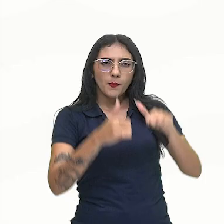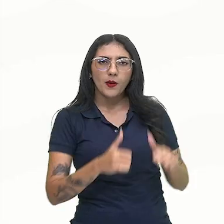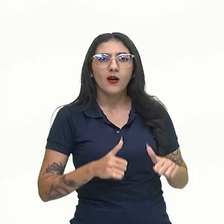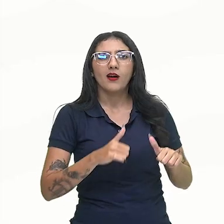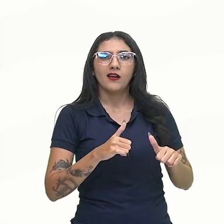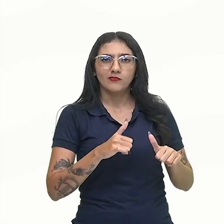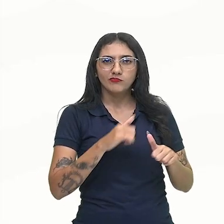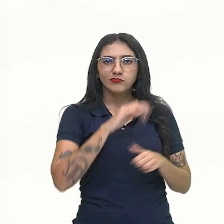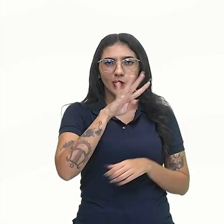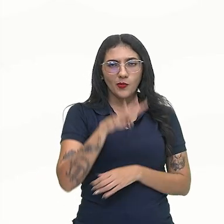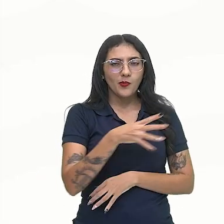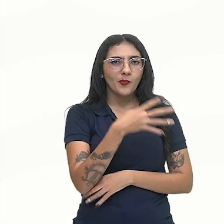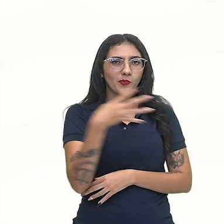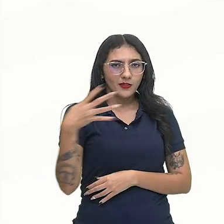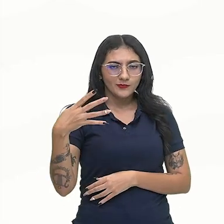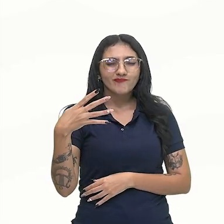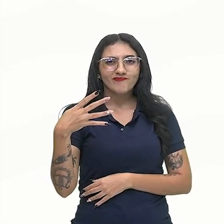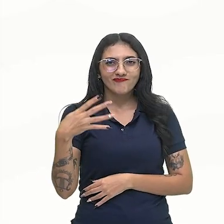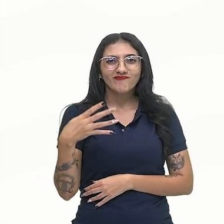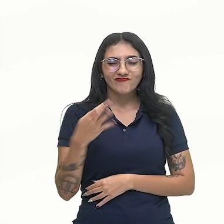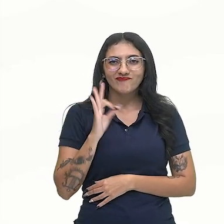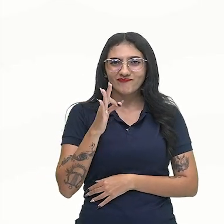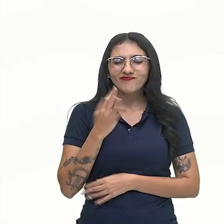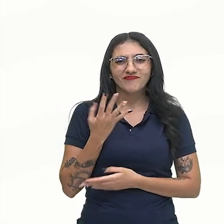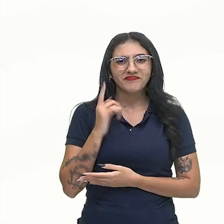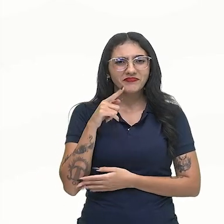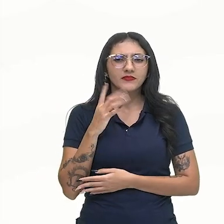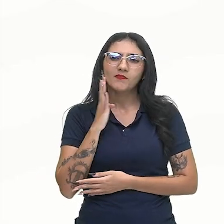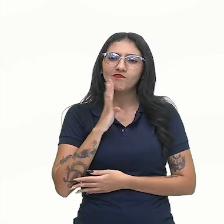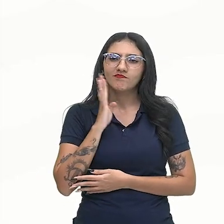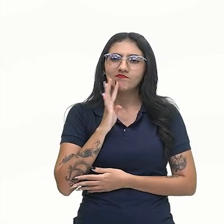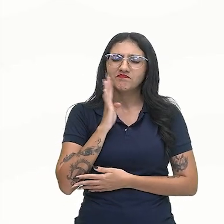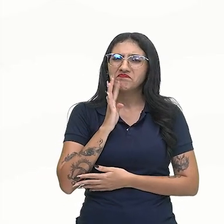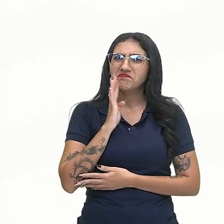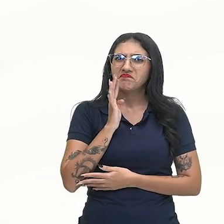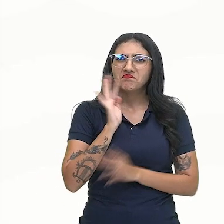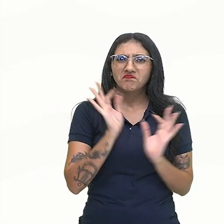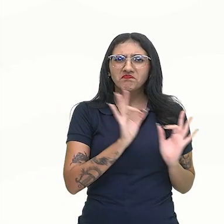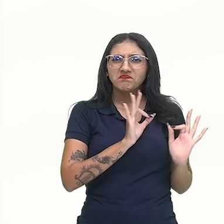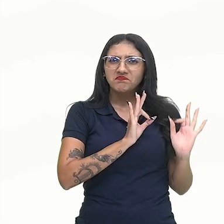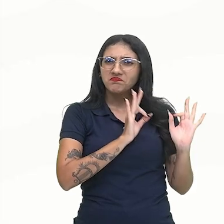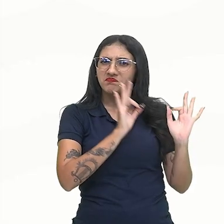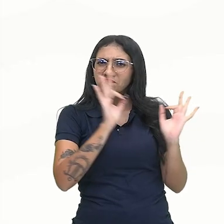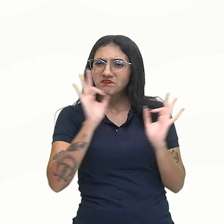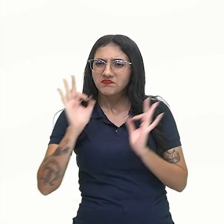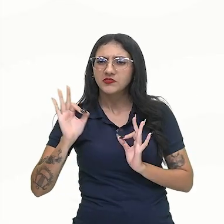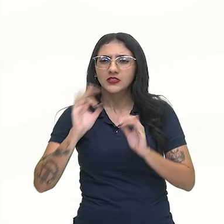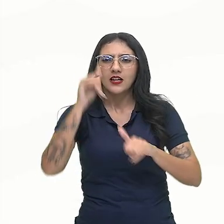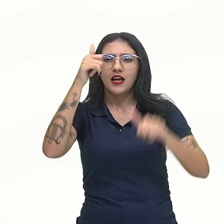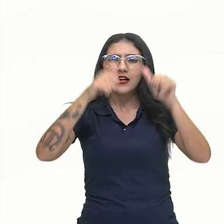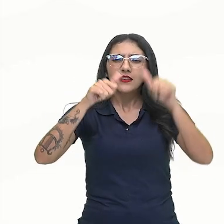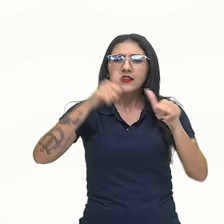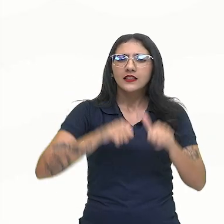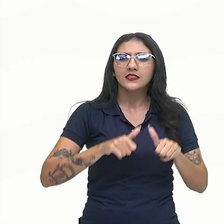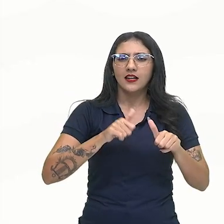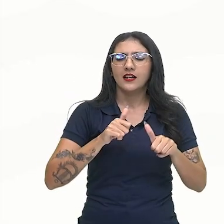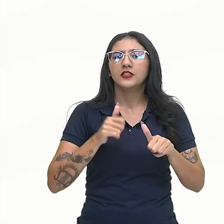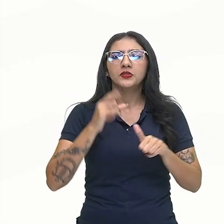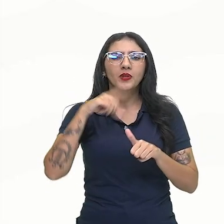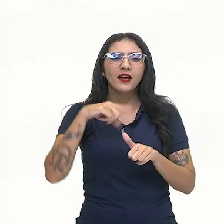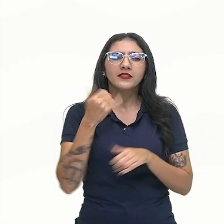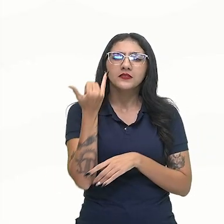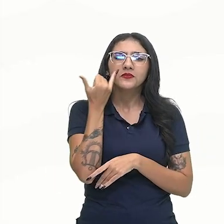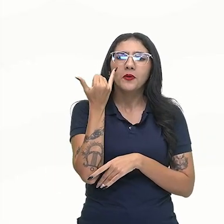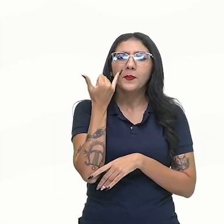sociais. Ok? Muito legal, né? Dá vontade de ficar aqui a aula toda trabalhando esses dados sociais